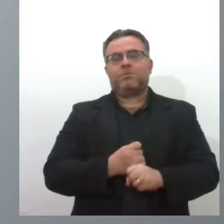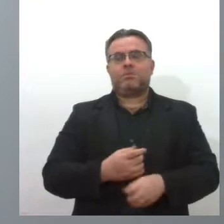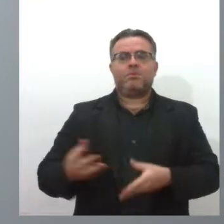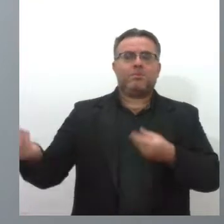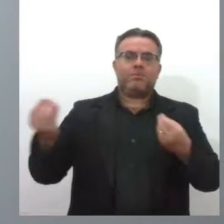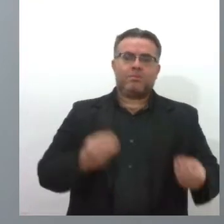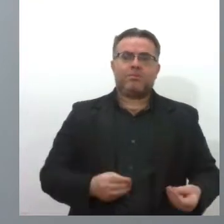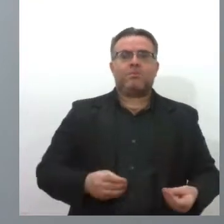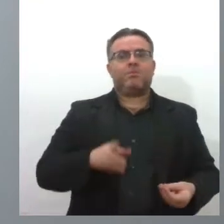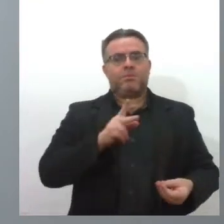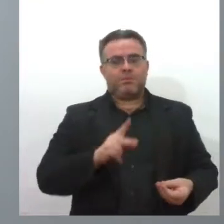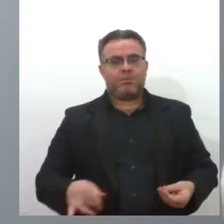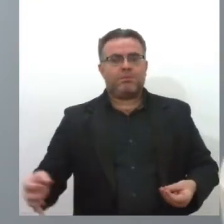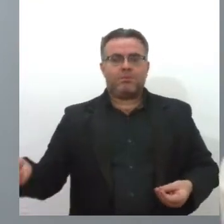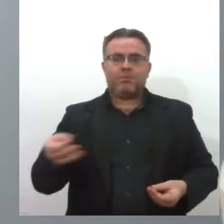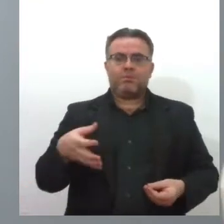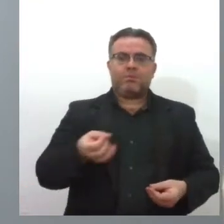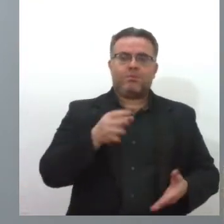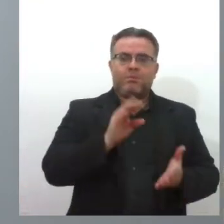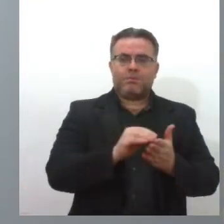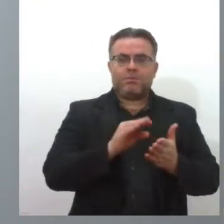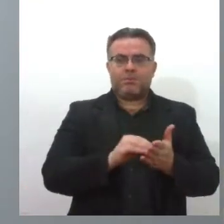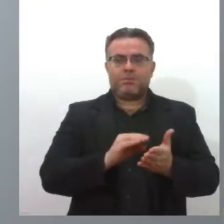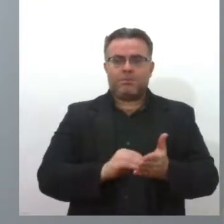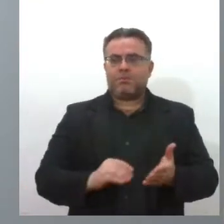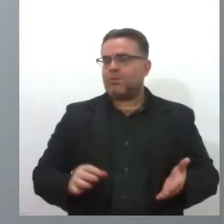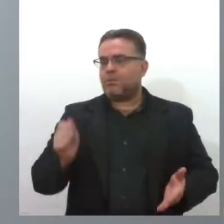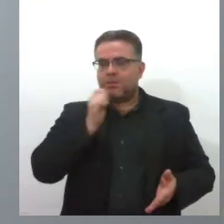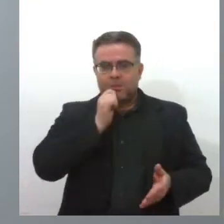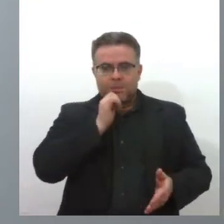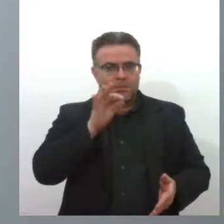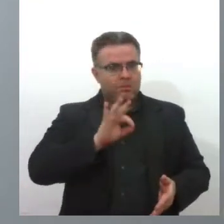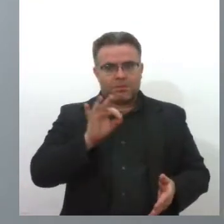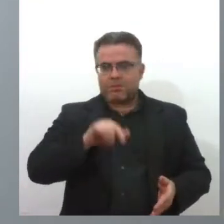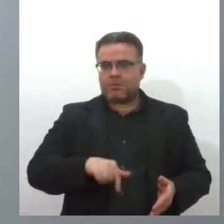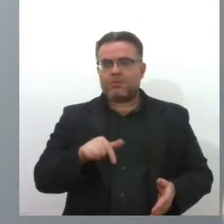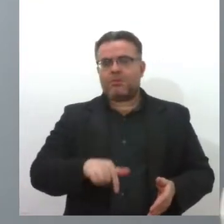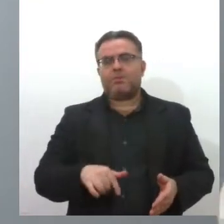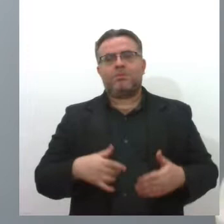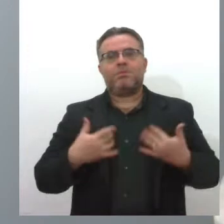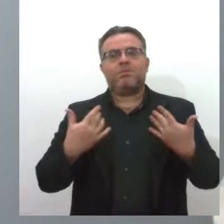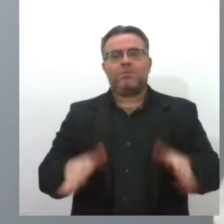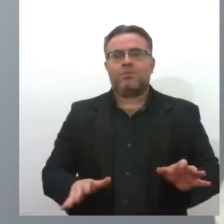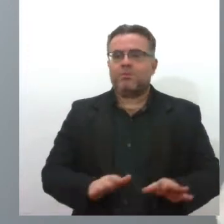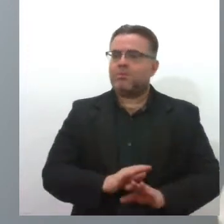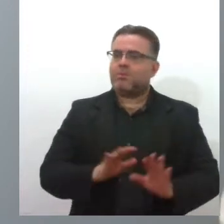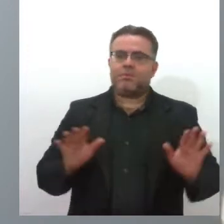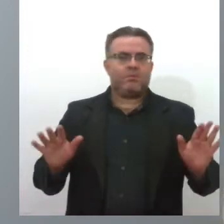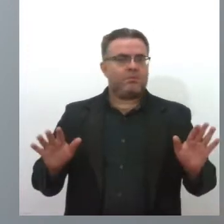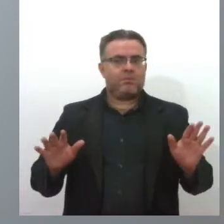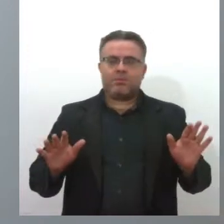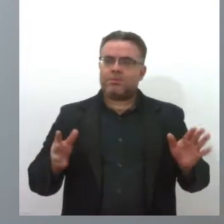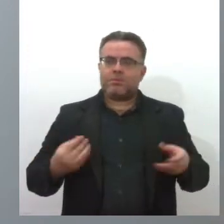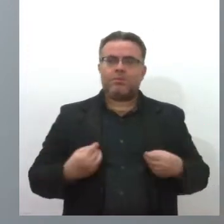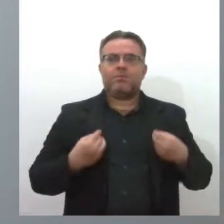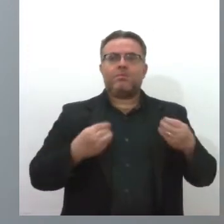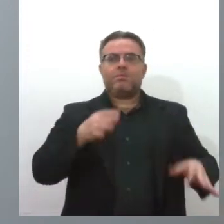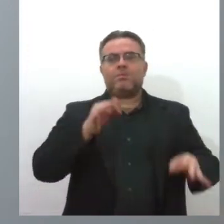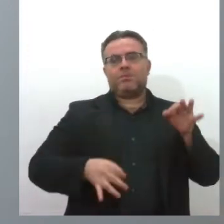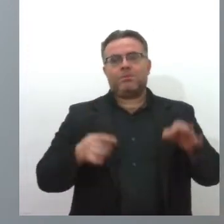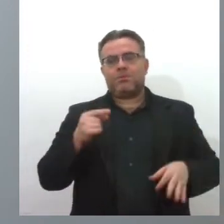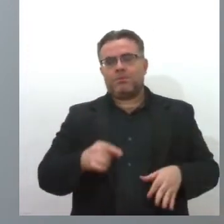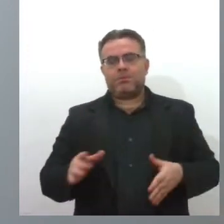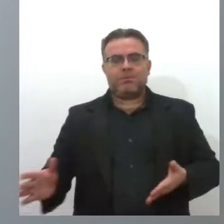fazer a atualização da inflação sem passar nessa casa. Não queremos esse cheque em branco para o tribunal, que já